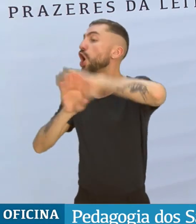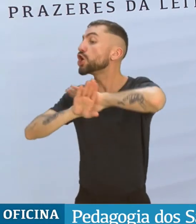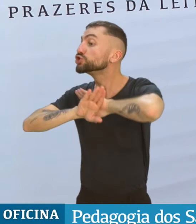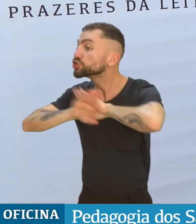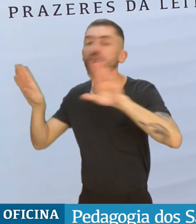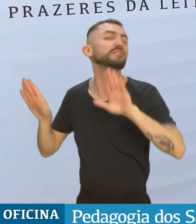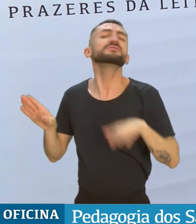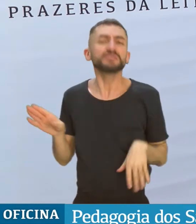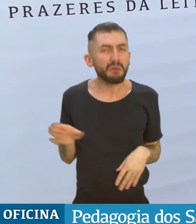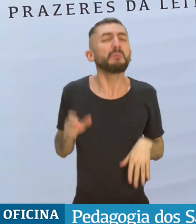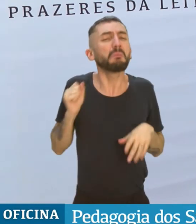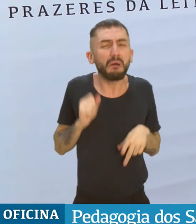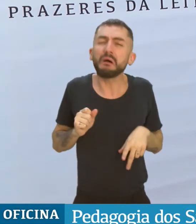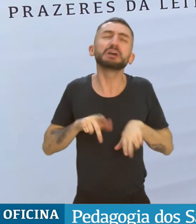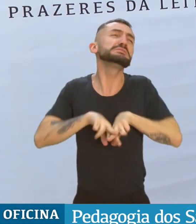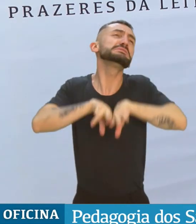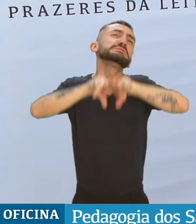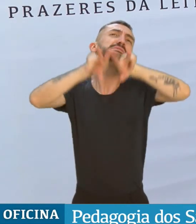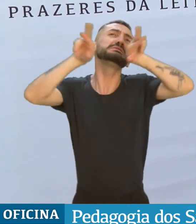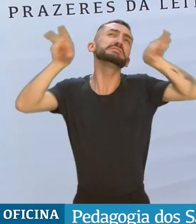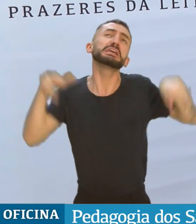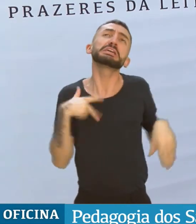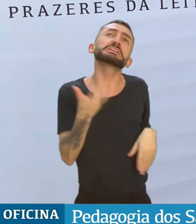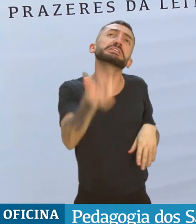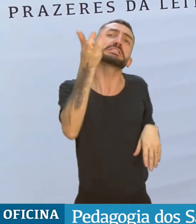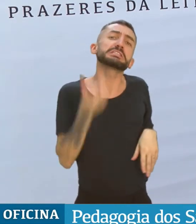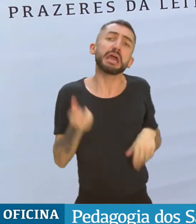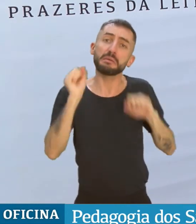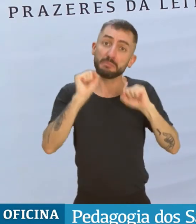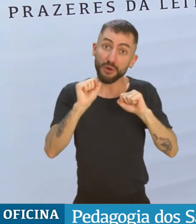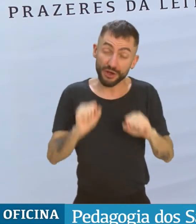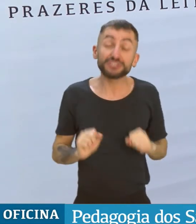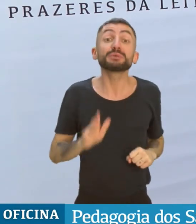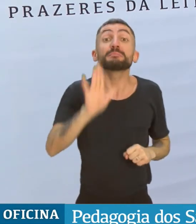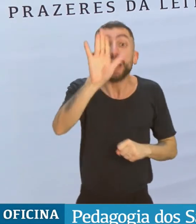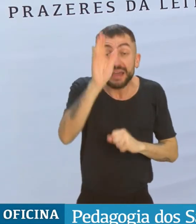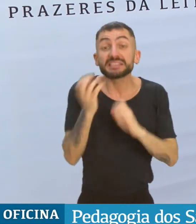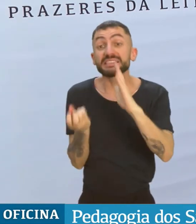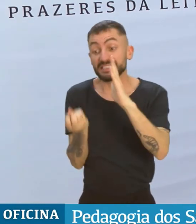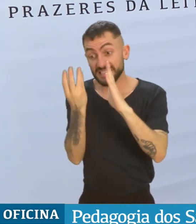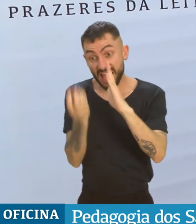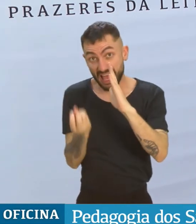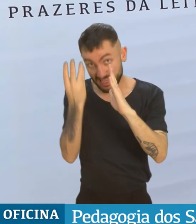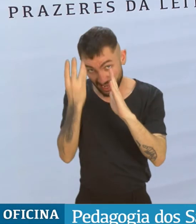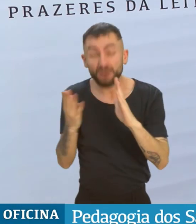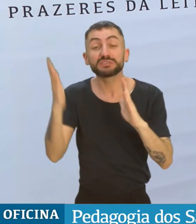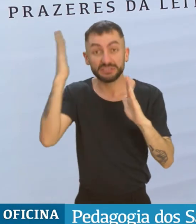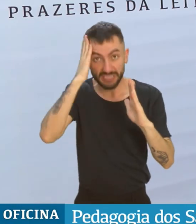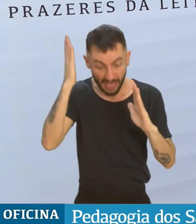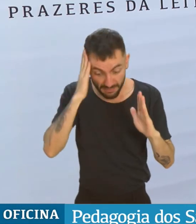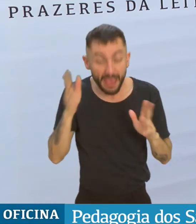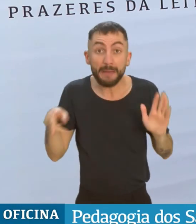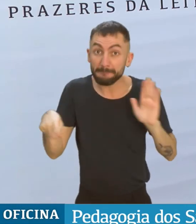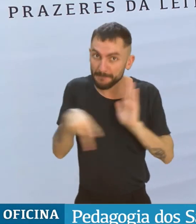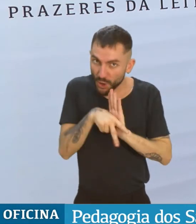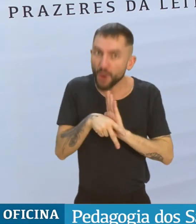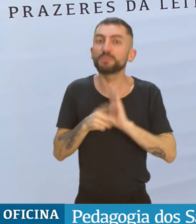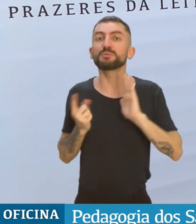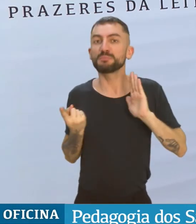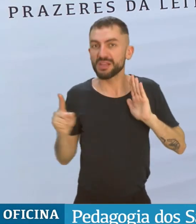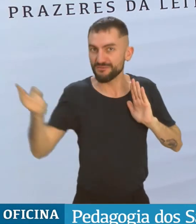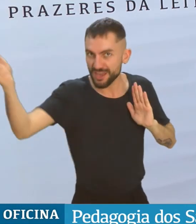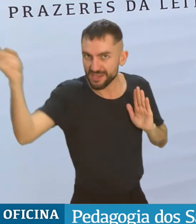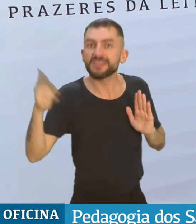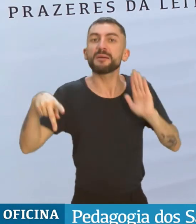recorte. Você pode falar do que você quiser, mas é um sarau que sabe de onde está falando, o que está falando,